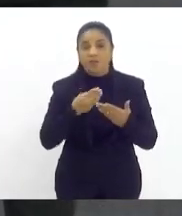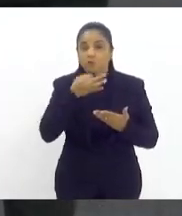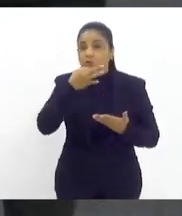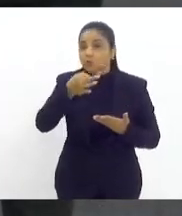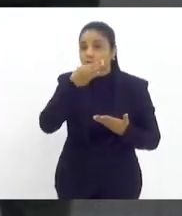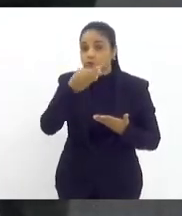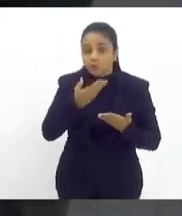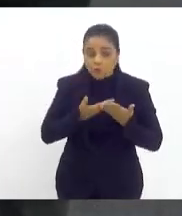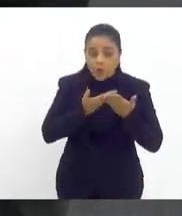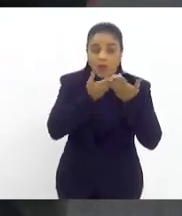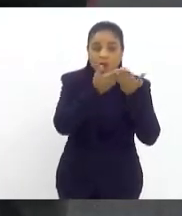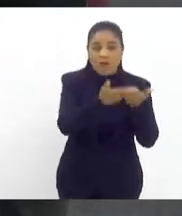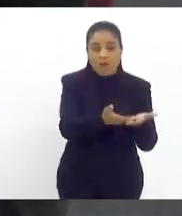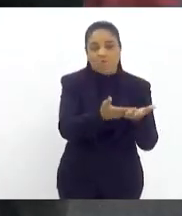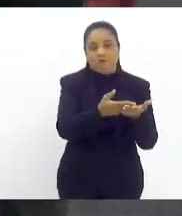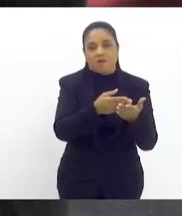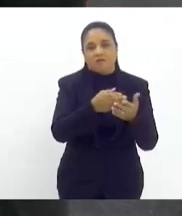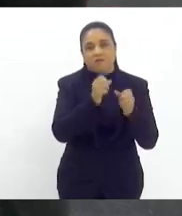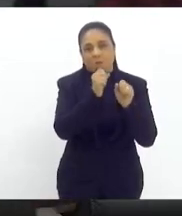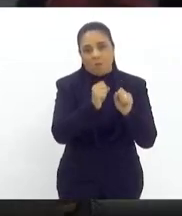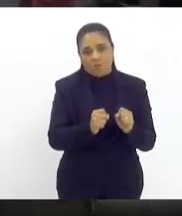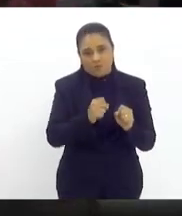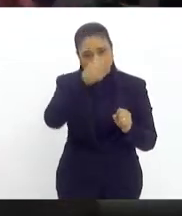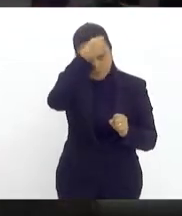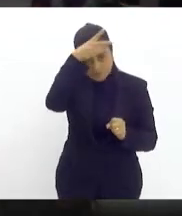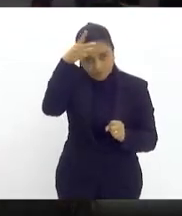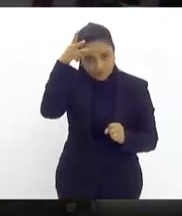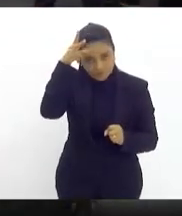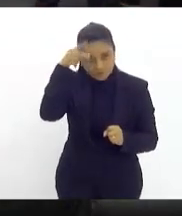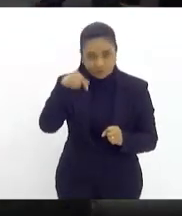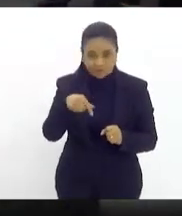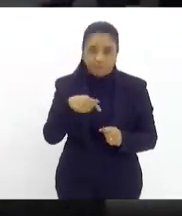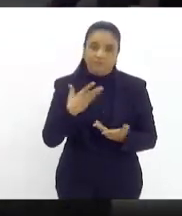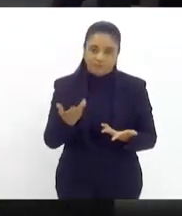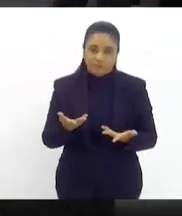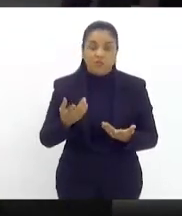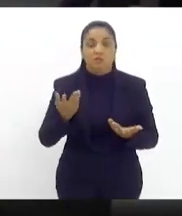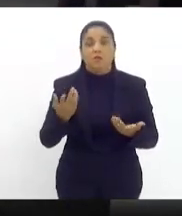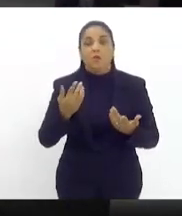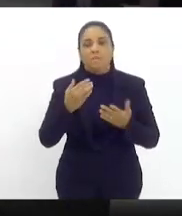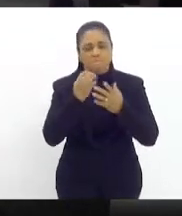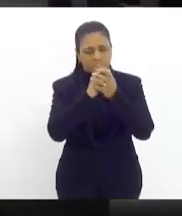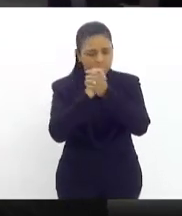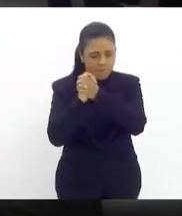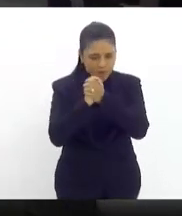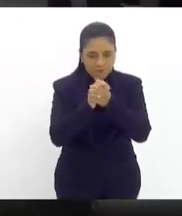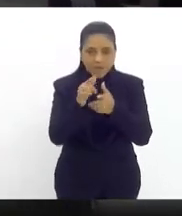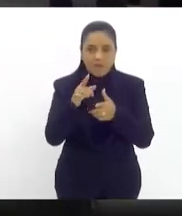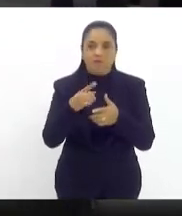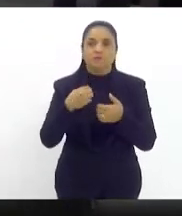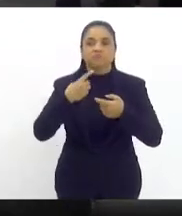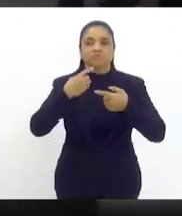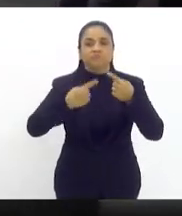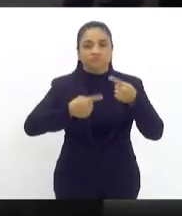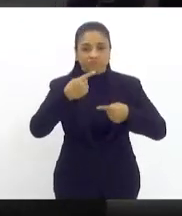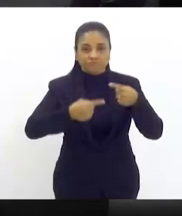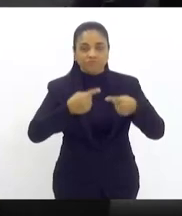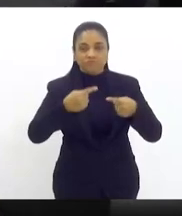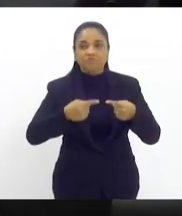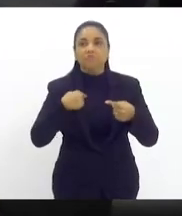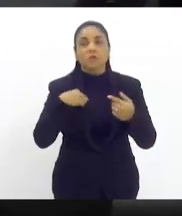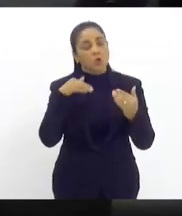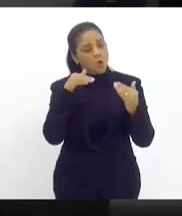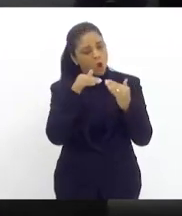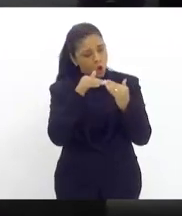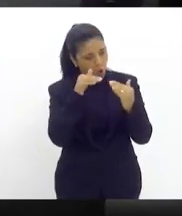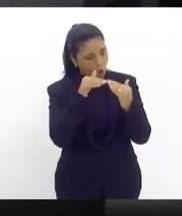ao poder executivo municipal parabéns deputado para discutir para discutir presidente concordo